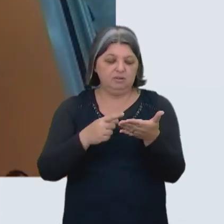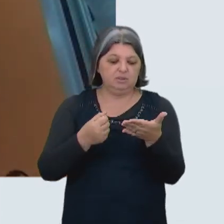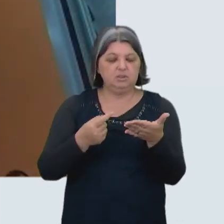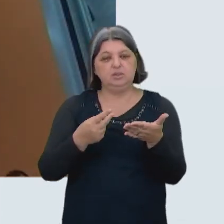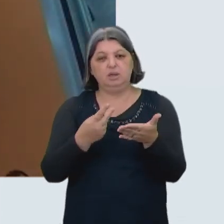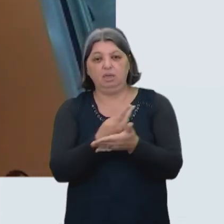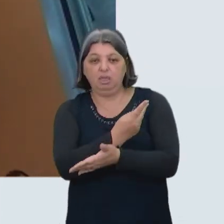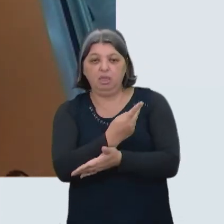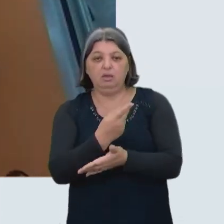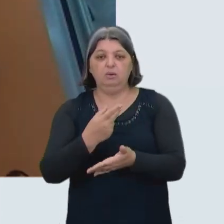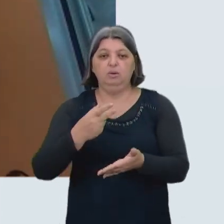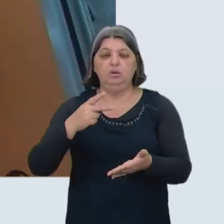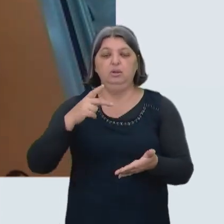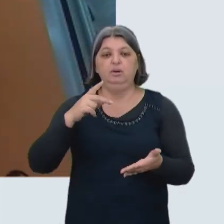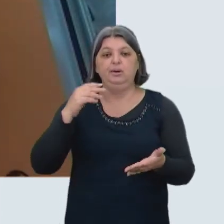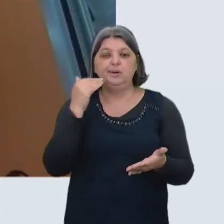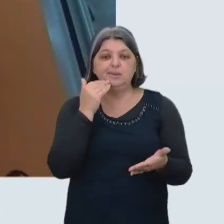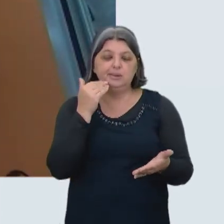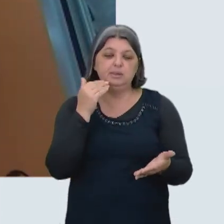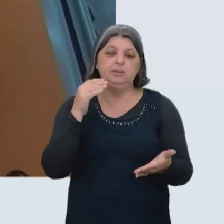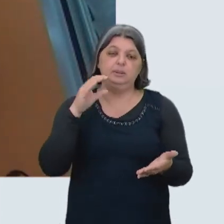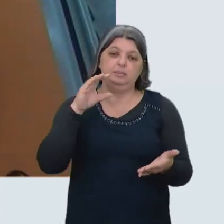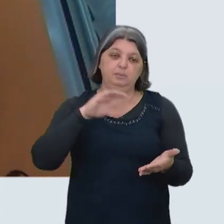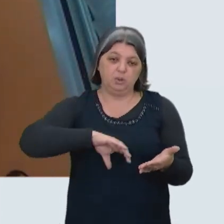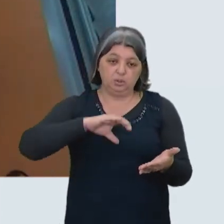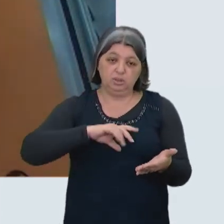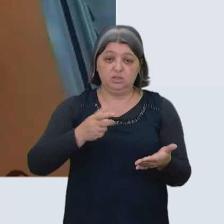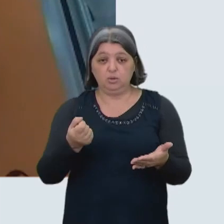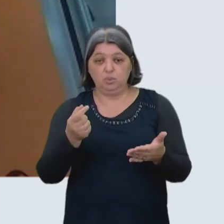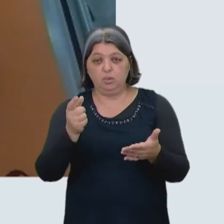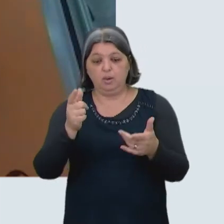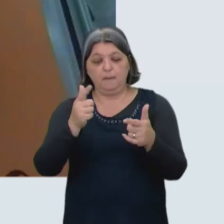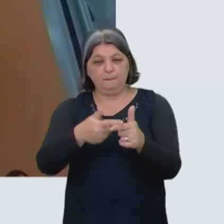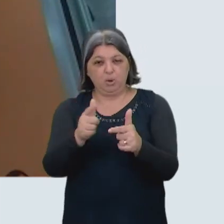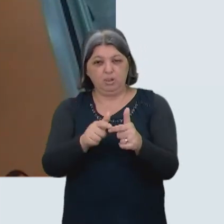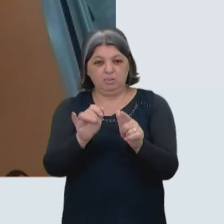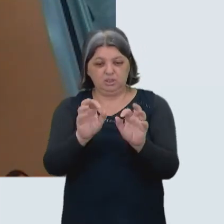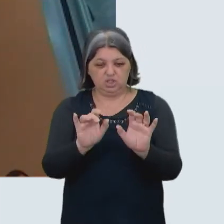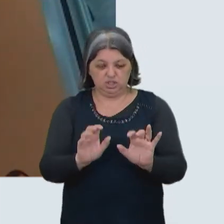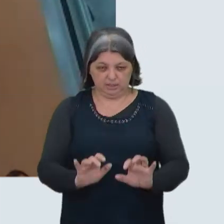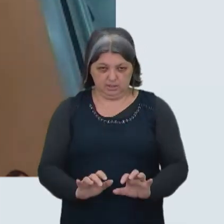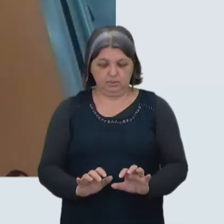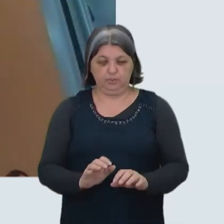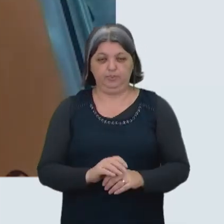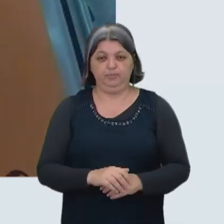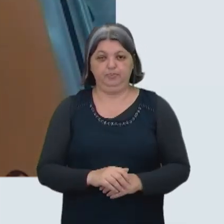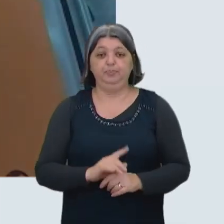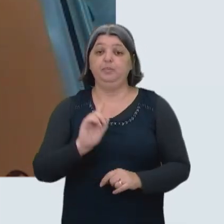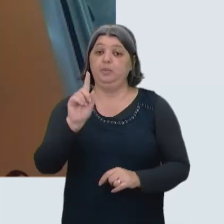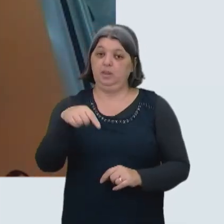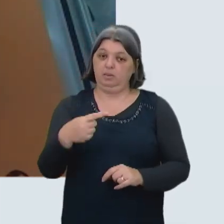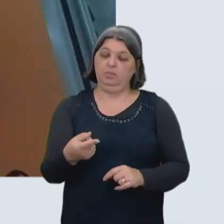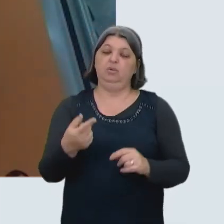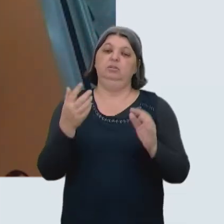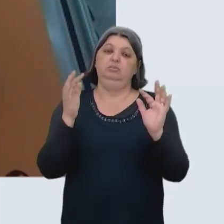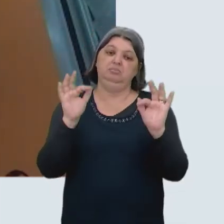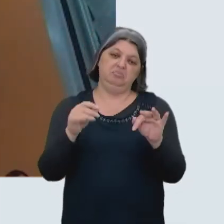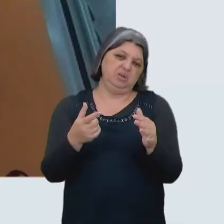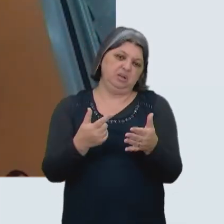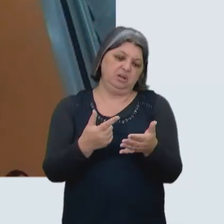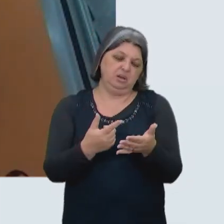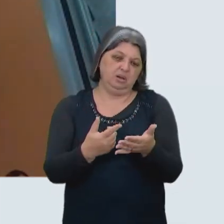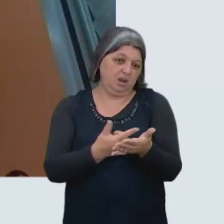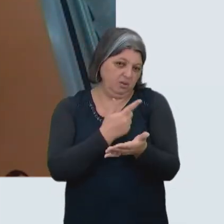erro de português, se tem algum problema de digitação, coisas do tipo. Aí sim o texto